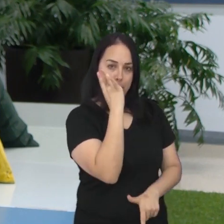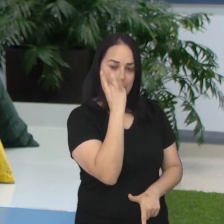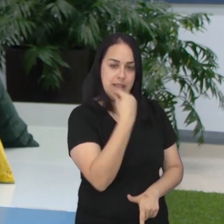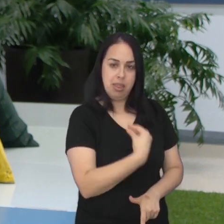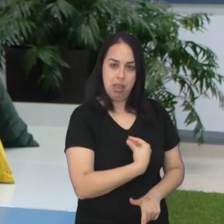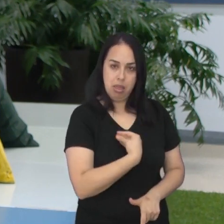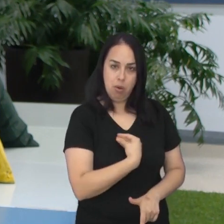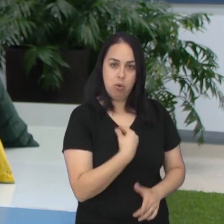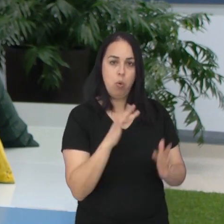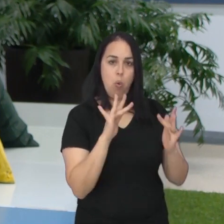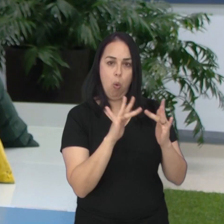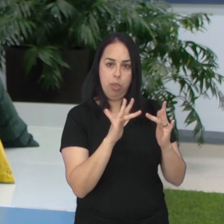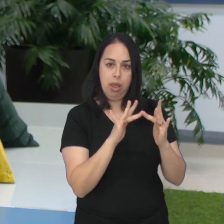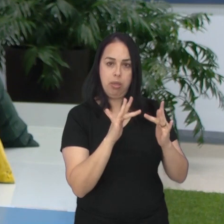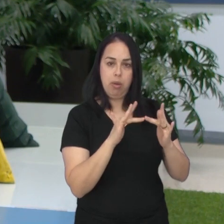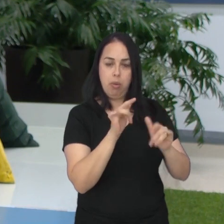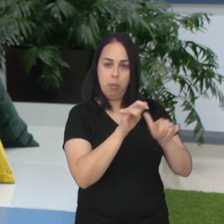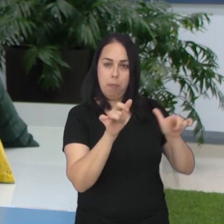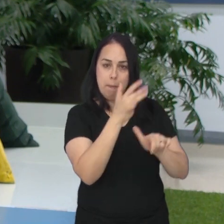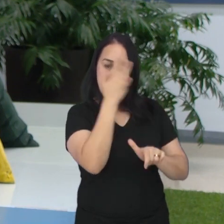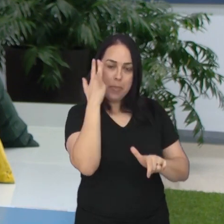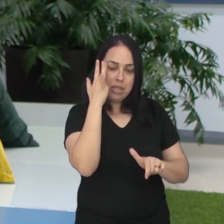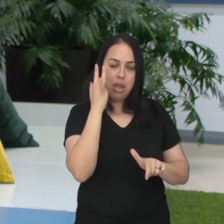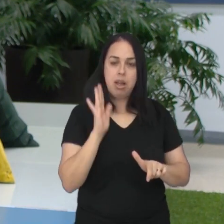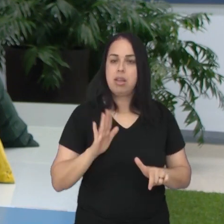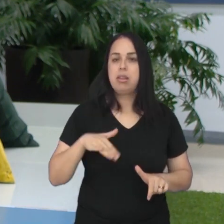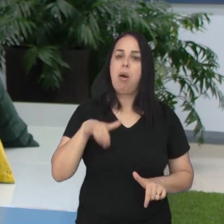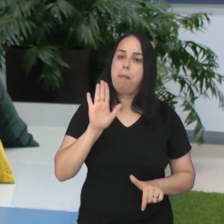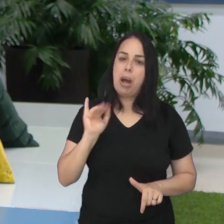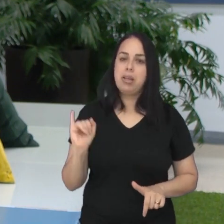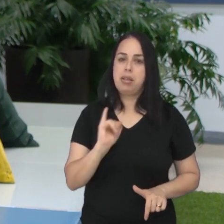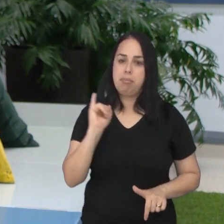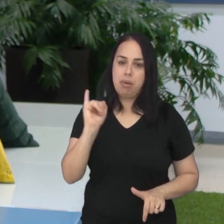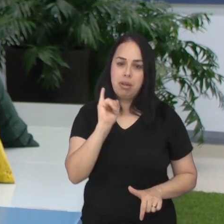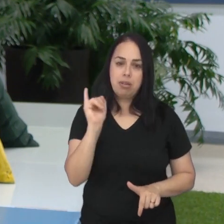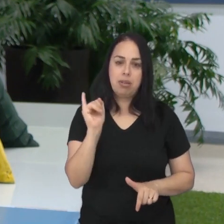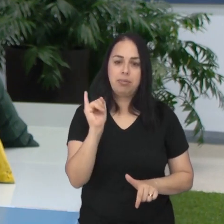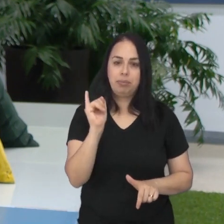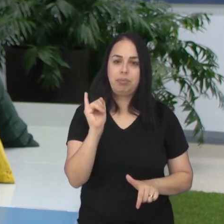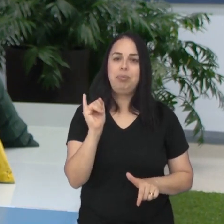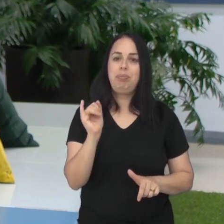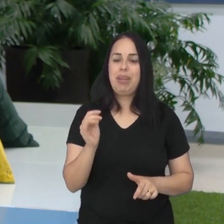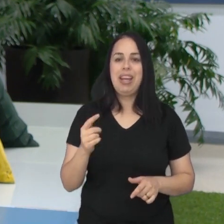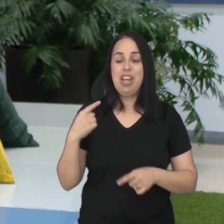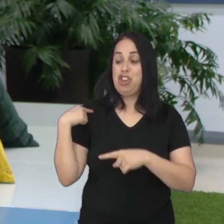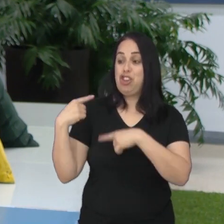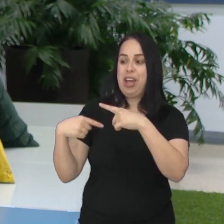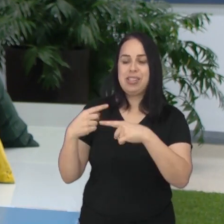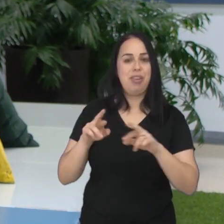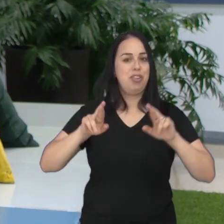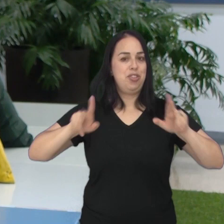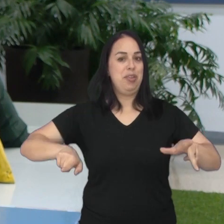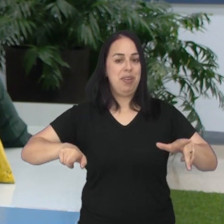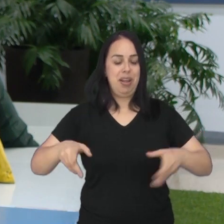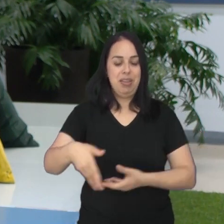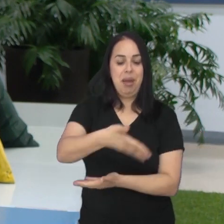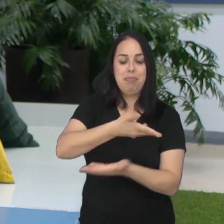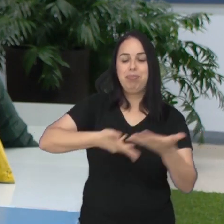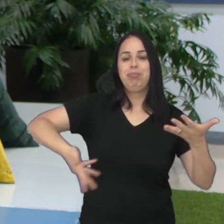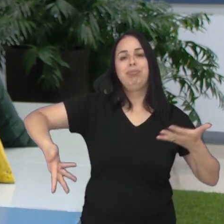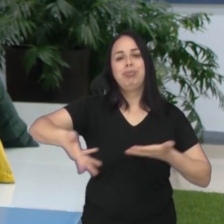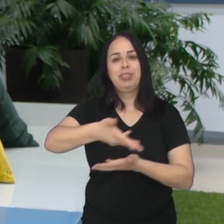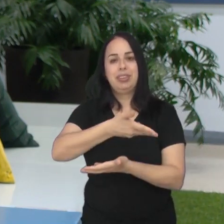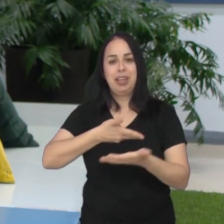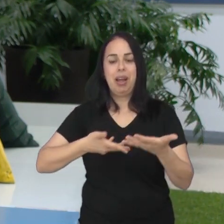trabalho presencial com pessoas, e aí, nesse sentido, é importante essa mistura de gerações, porque